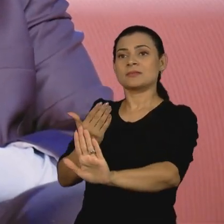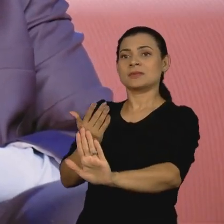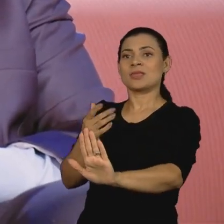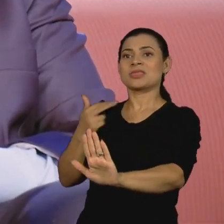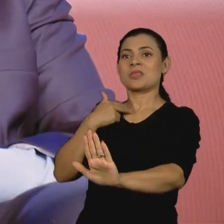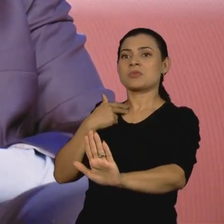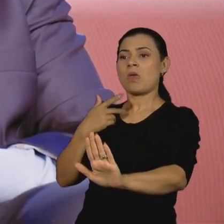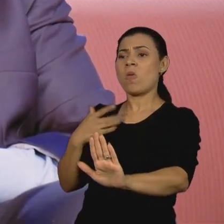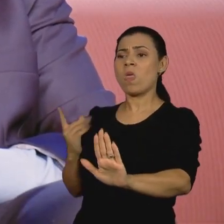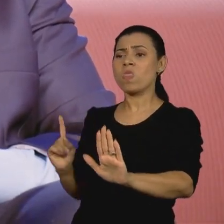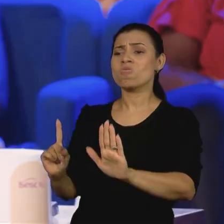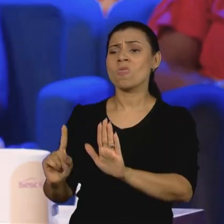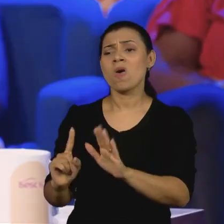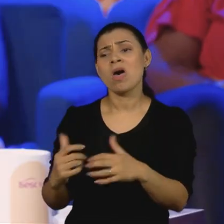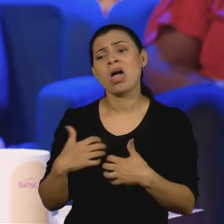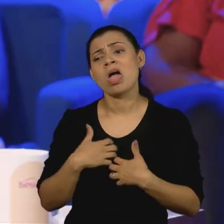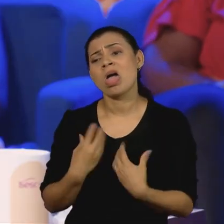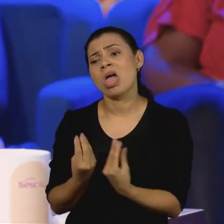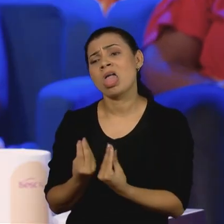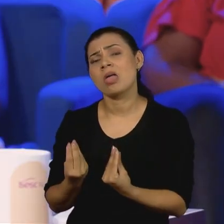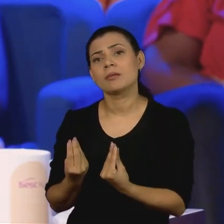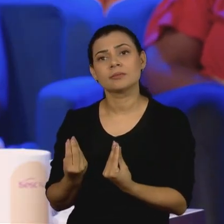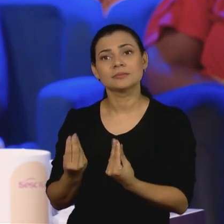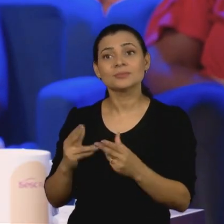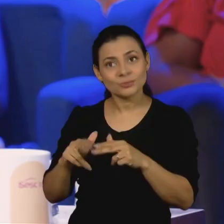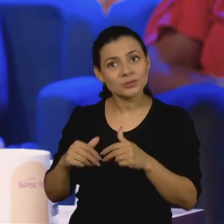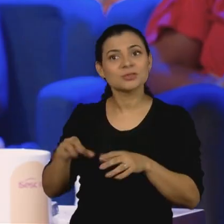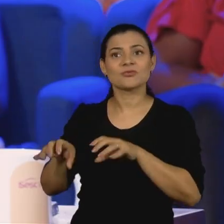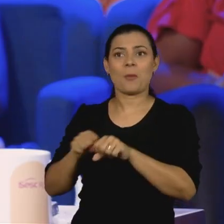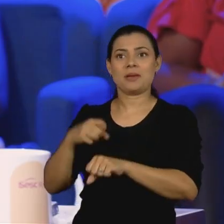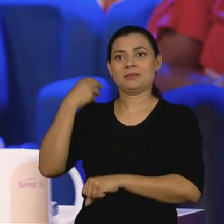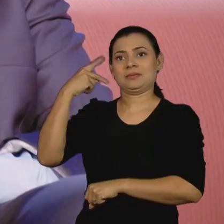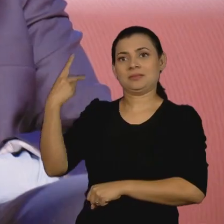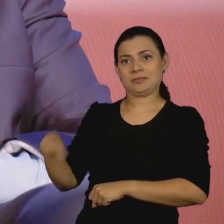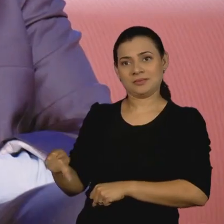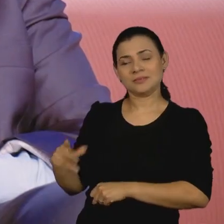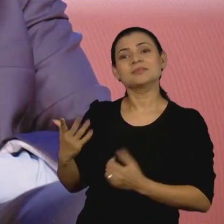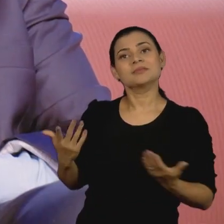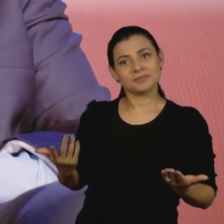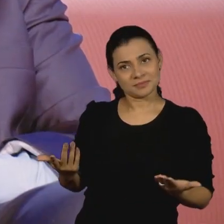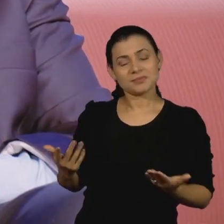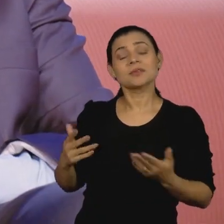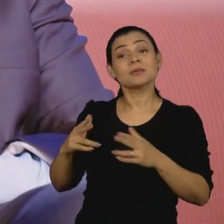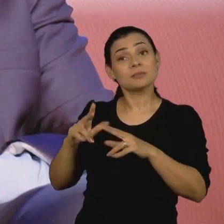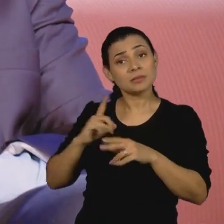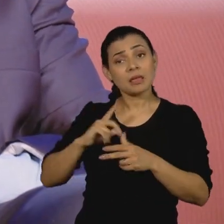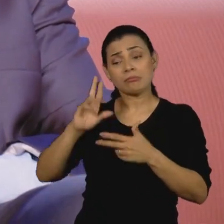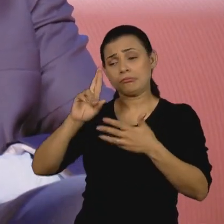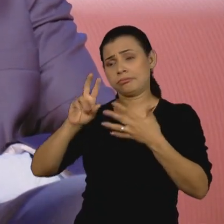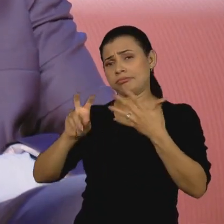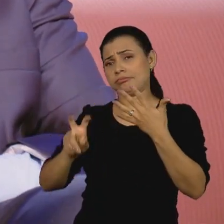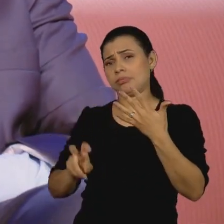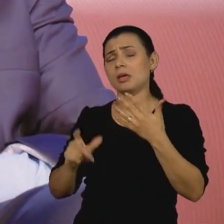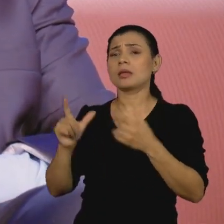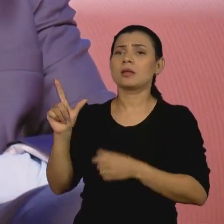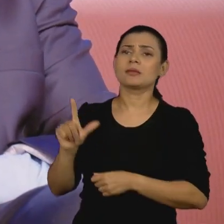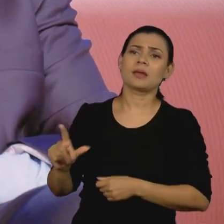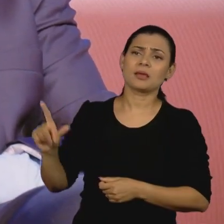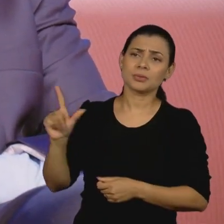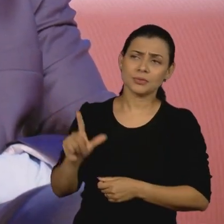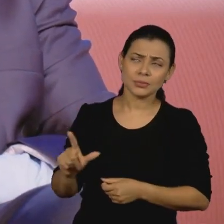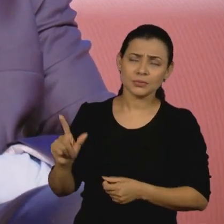isso entra a formação. Os temas dessas escolas hoje estão cada vez mais diversificados. Tem